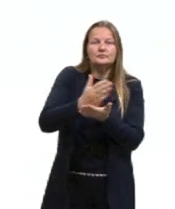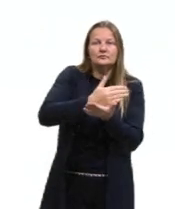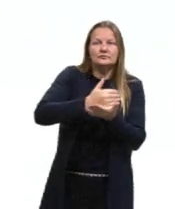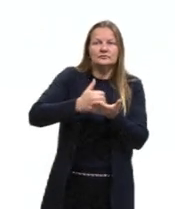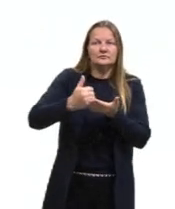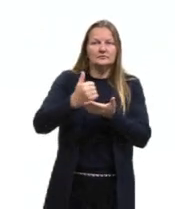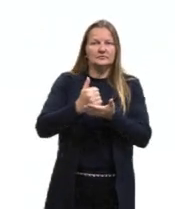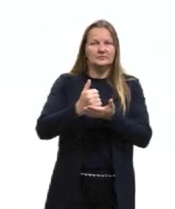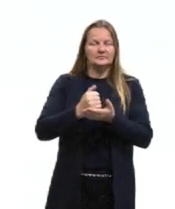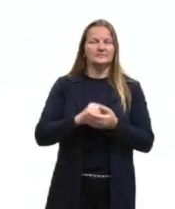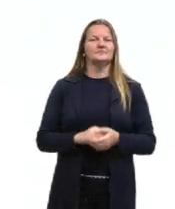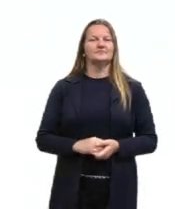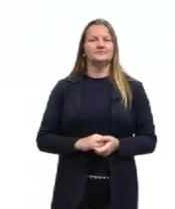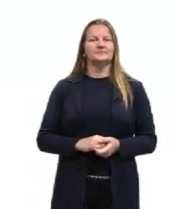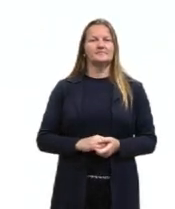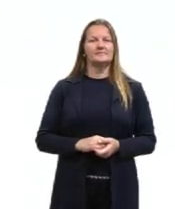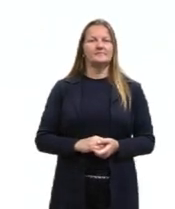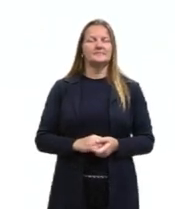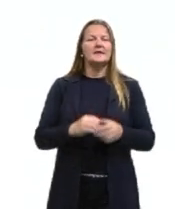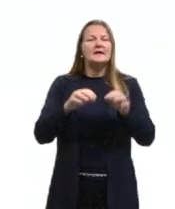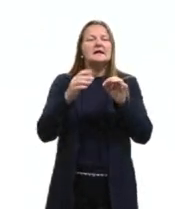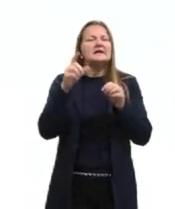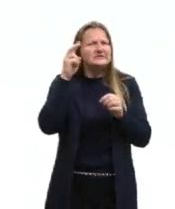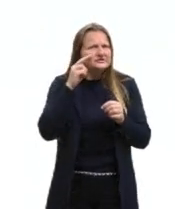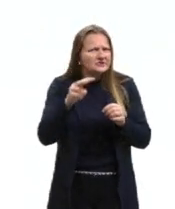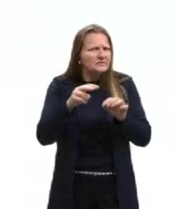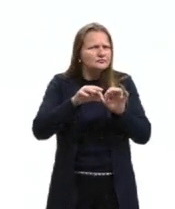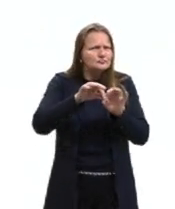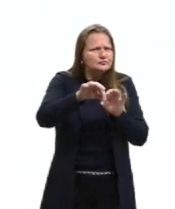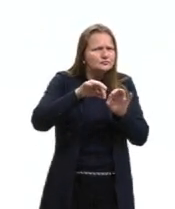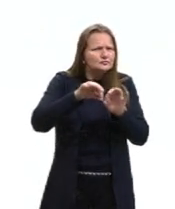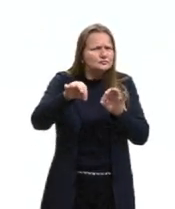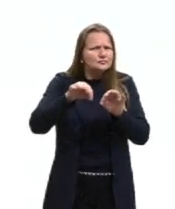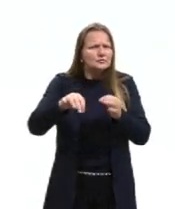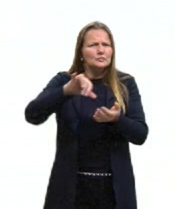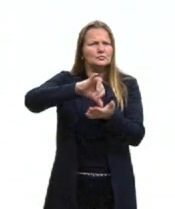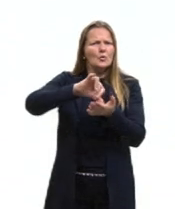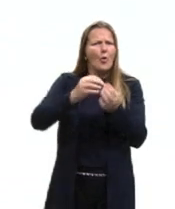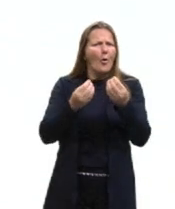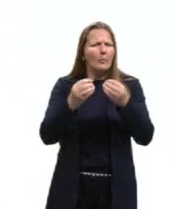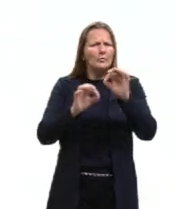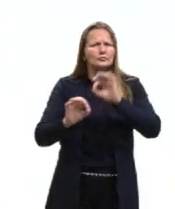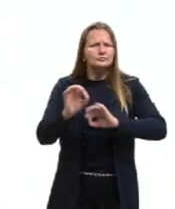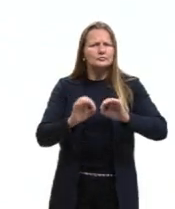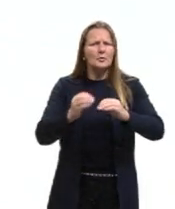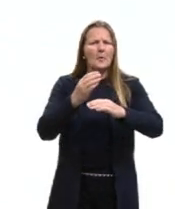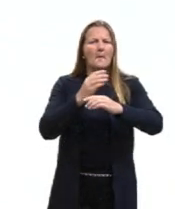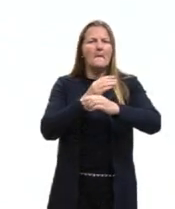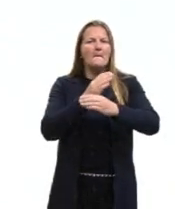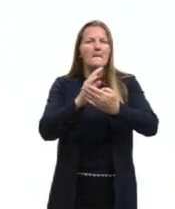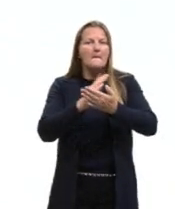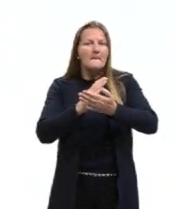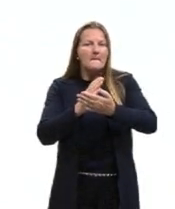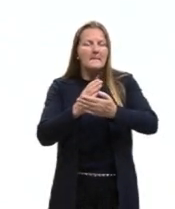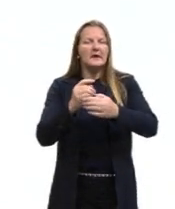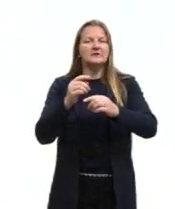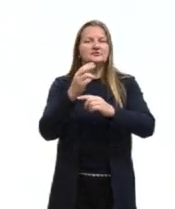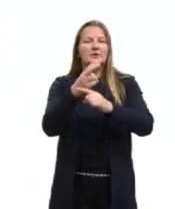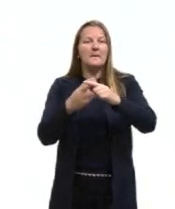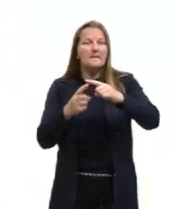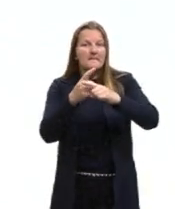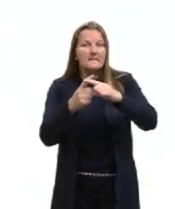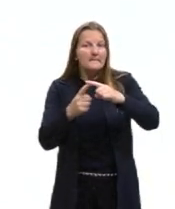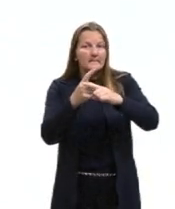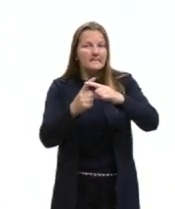nós vimos ali né as medidas de tendência Central O que que é a média a moda a